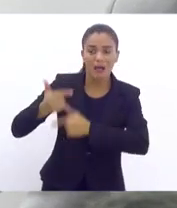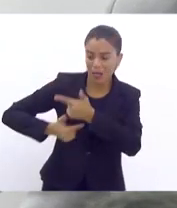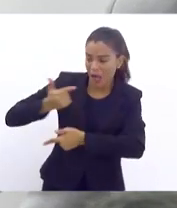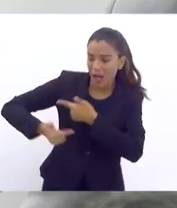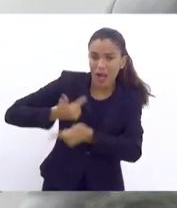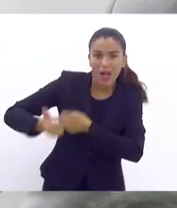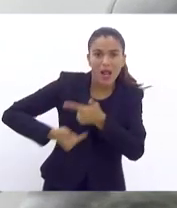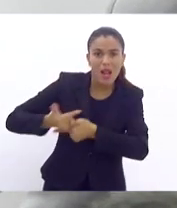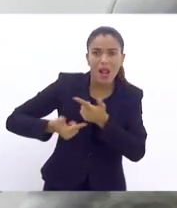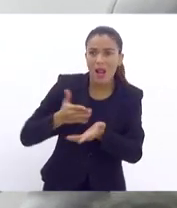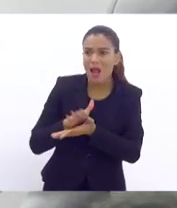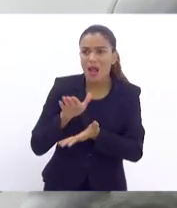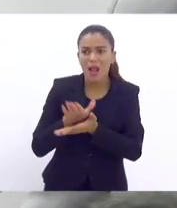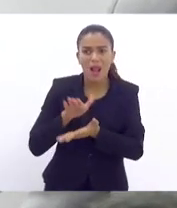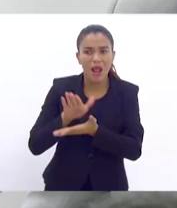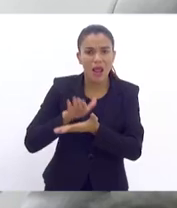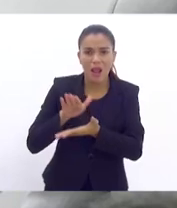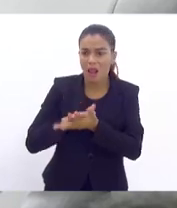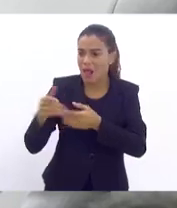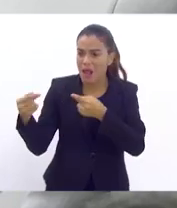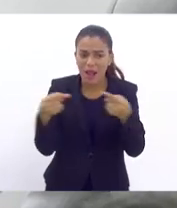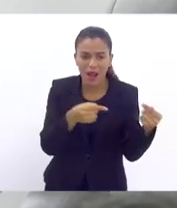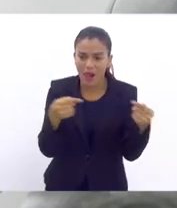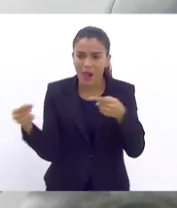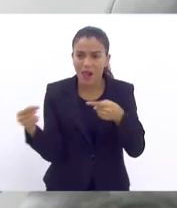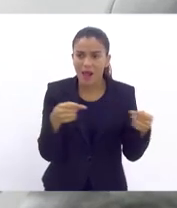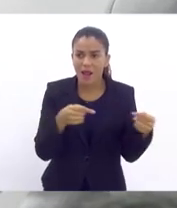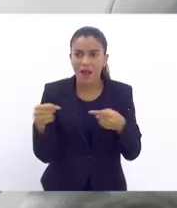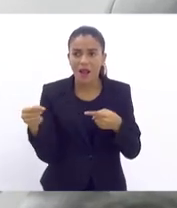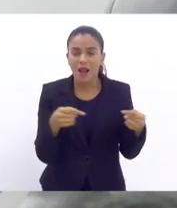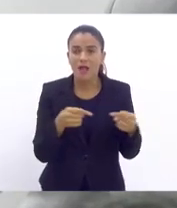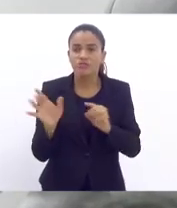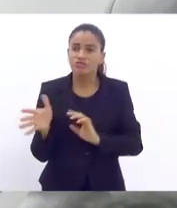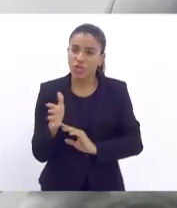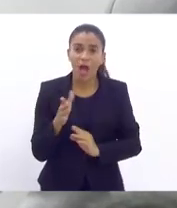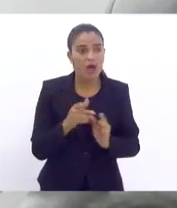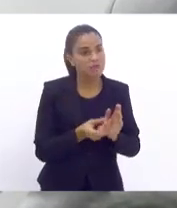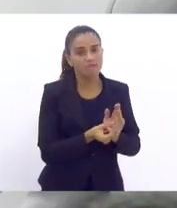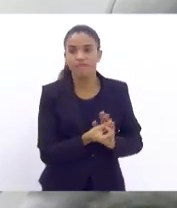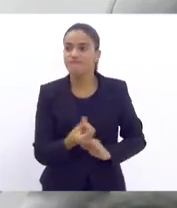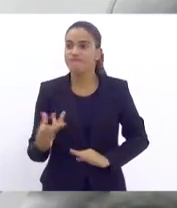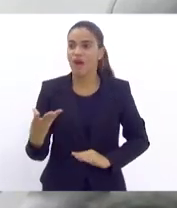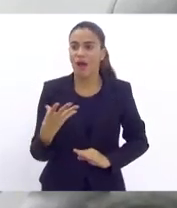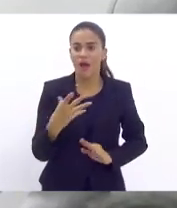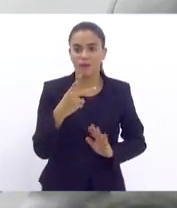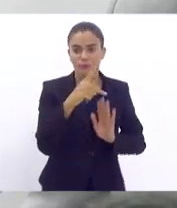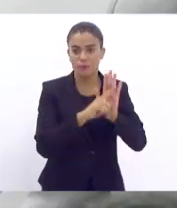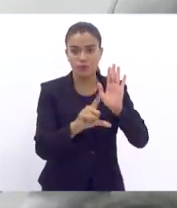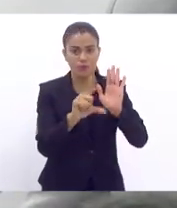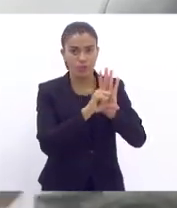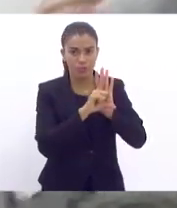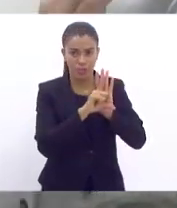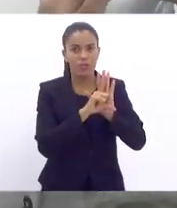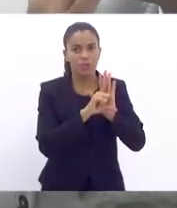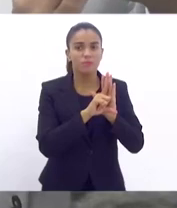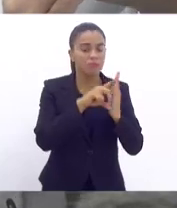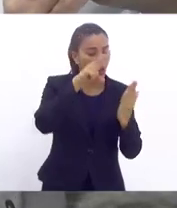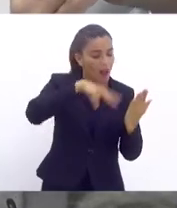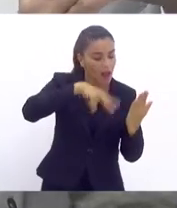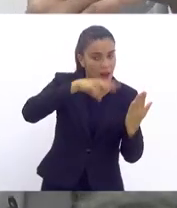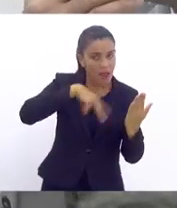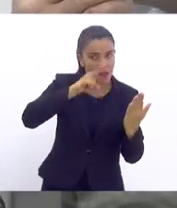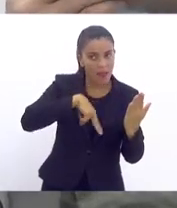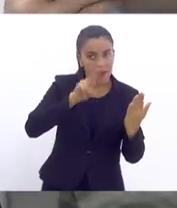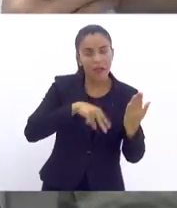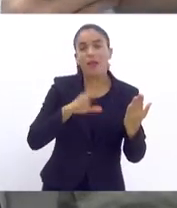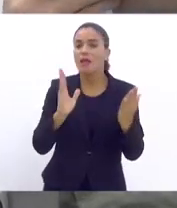do início até agora são muitos projetos que estão com vista para os diferentes deputados e alguns projetos que foram